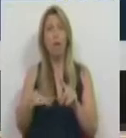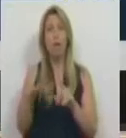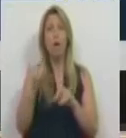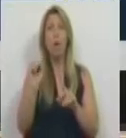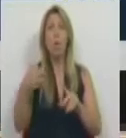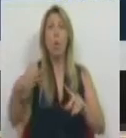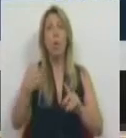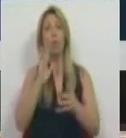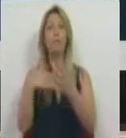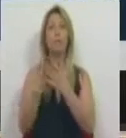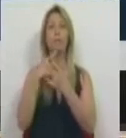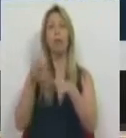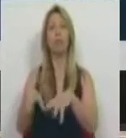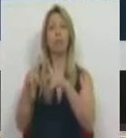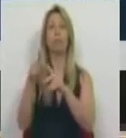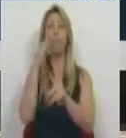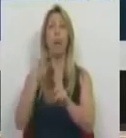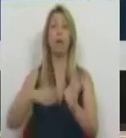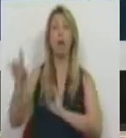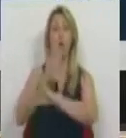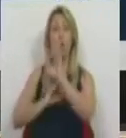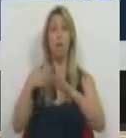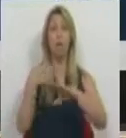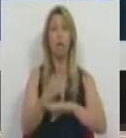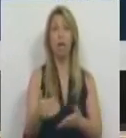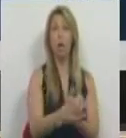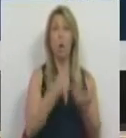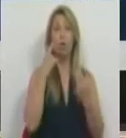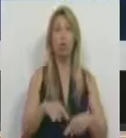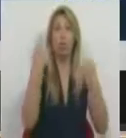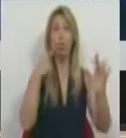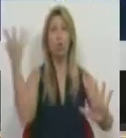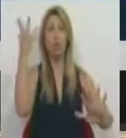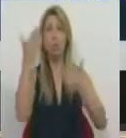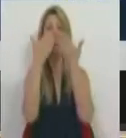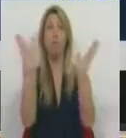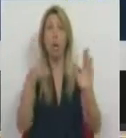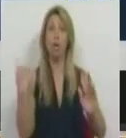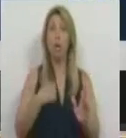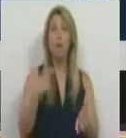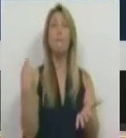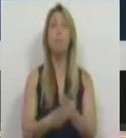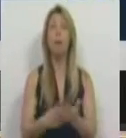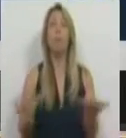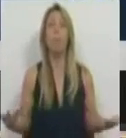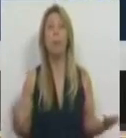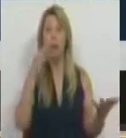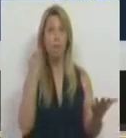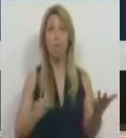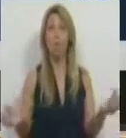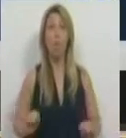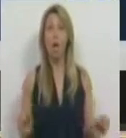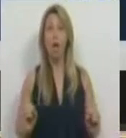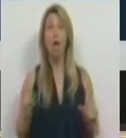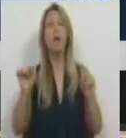da banca europeia à custa de recursos públicos e soberania democrática. Pagamos para não ter banca. Este é